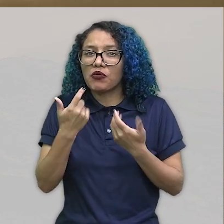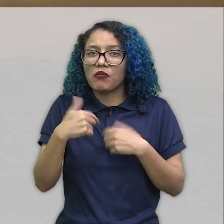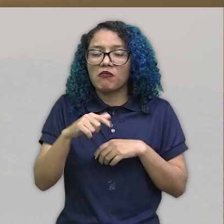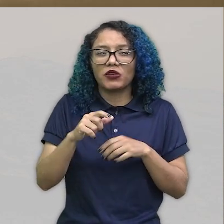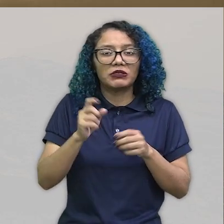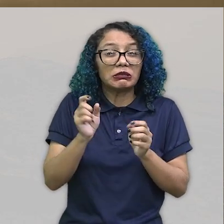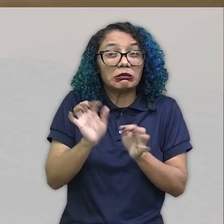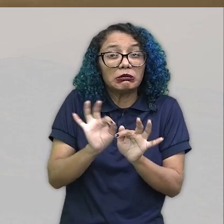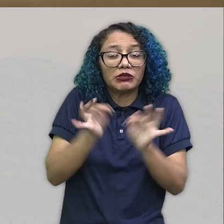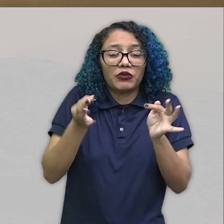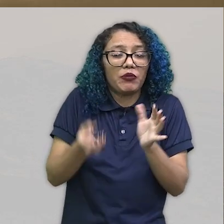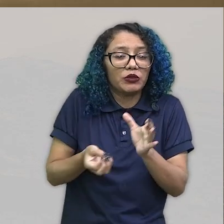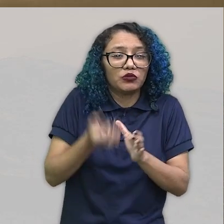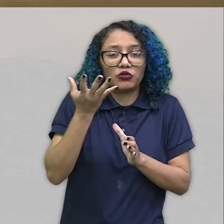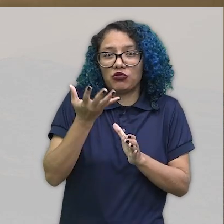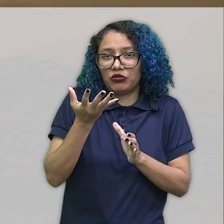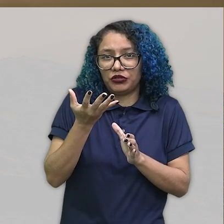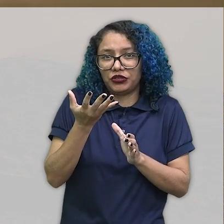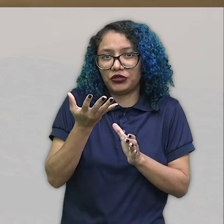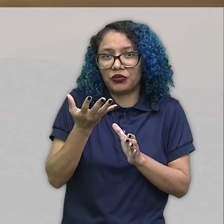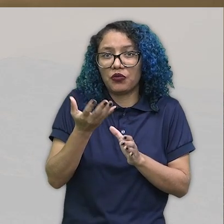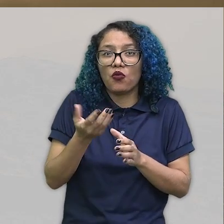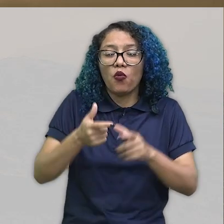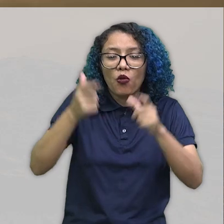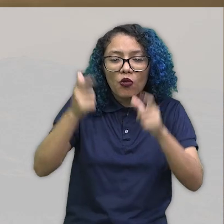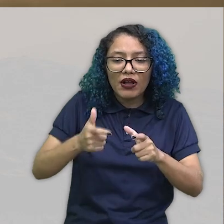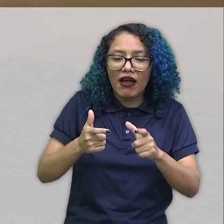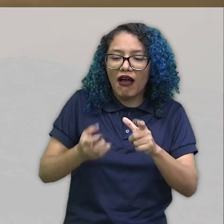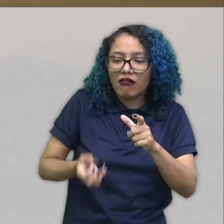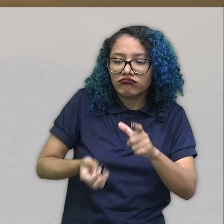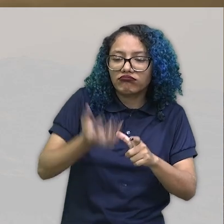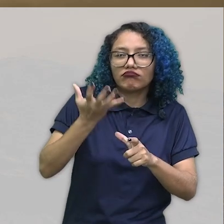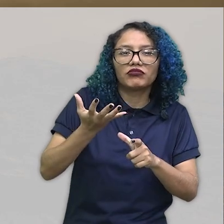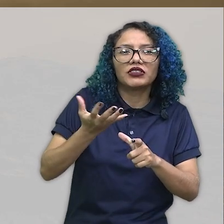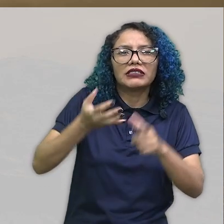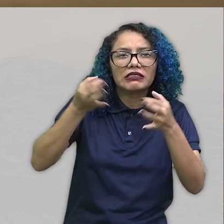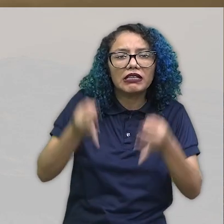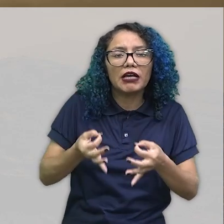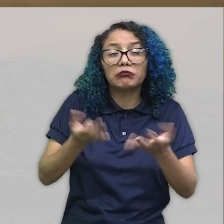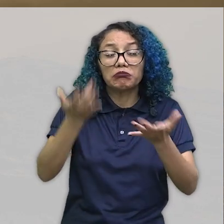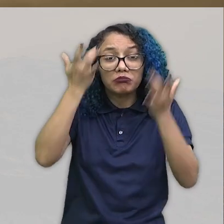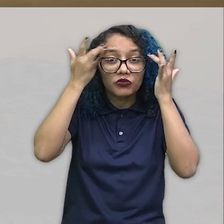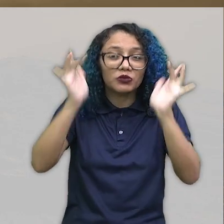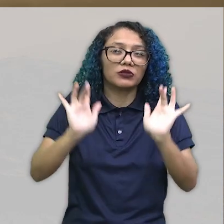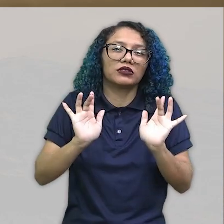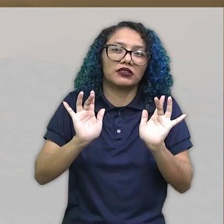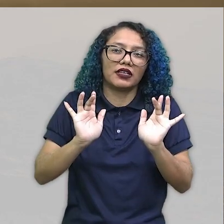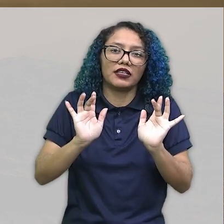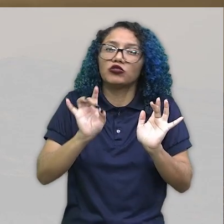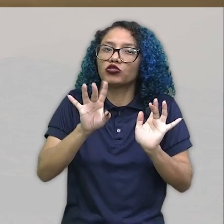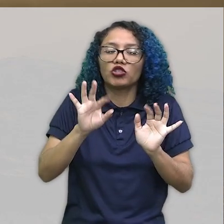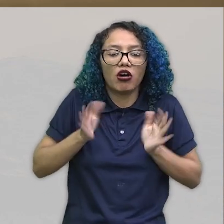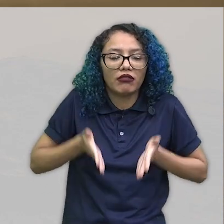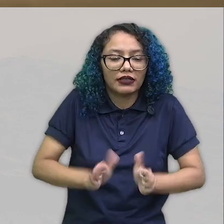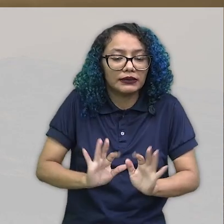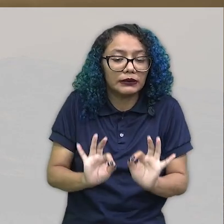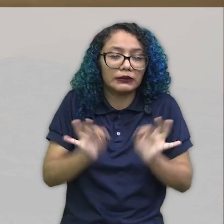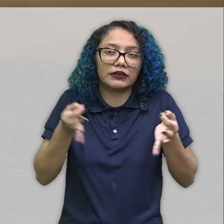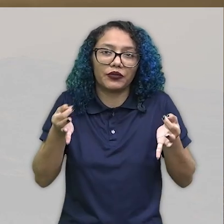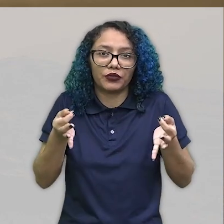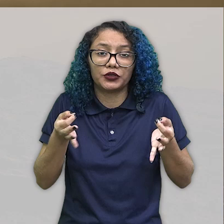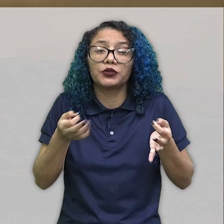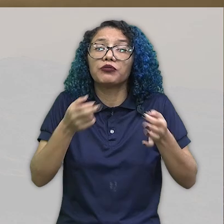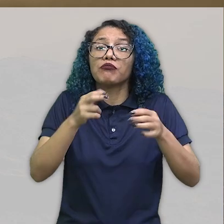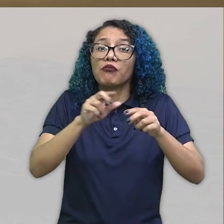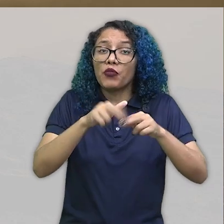e eu vou para o nada, porque eu não sei de onde eu vim, então eu vim do nada. Fui jogado a esse mundo, então eu sou um nada,